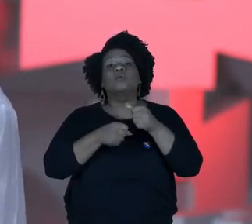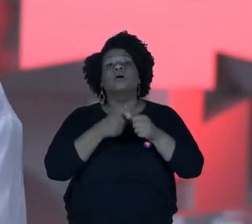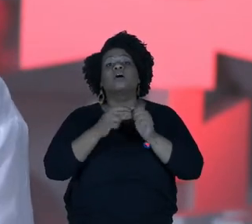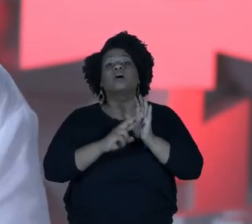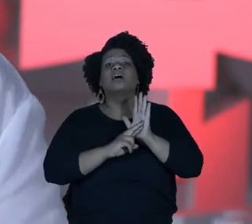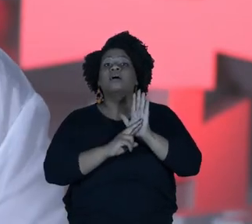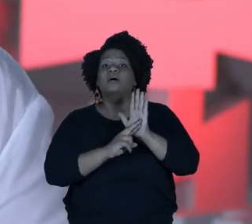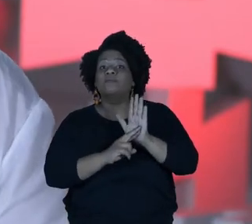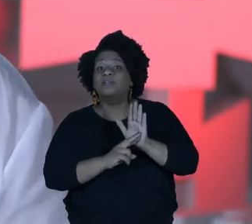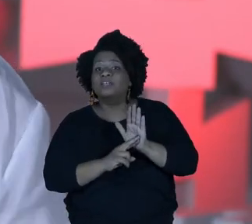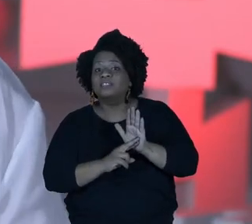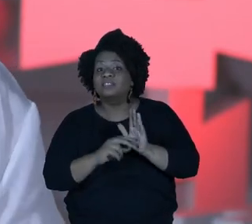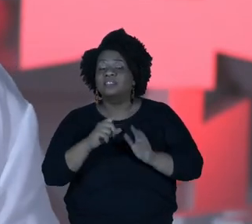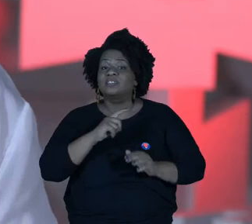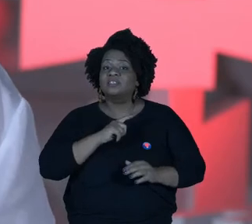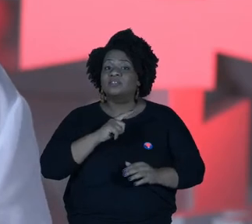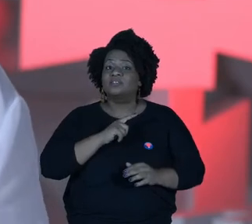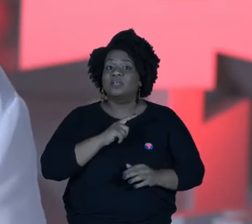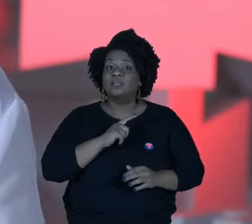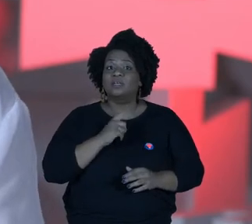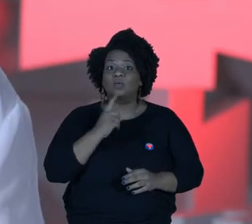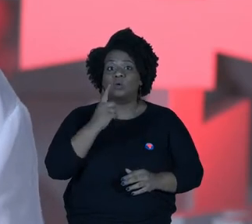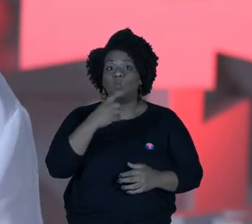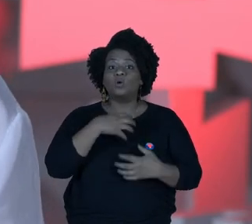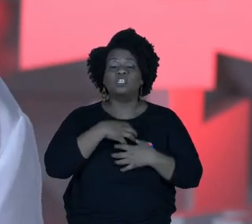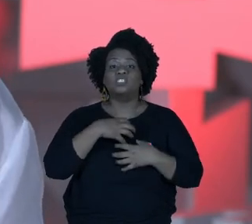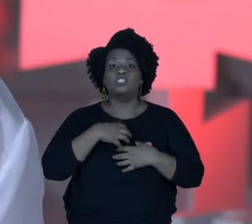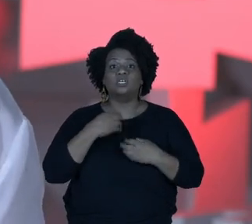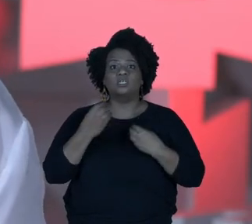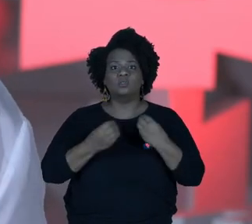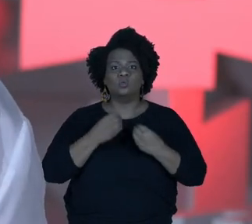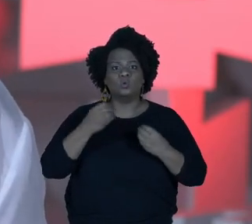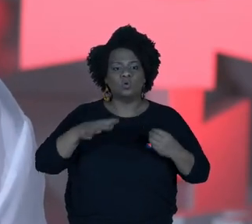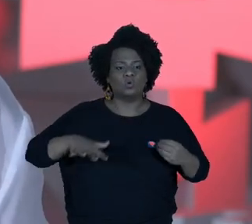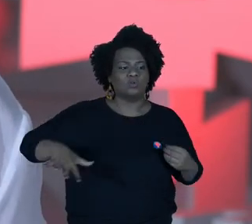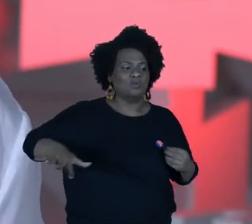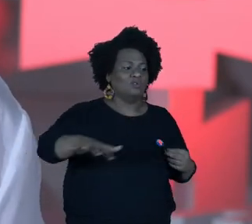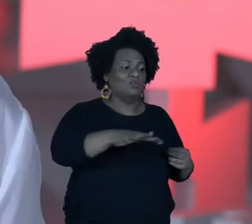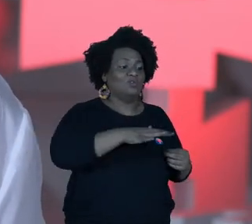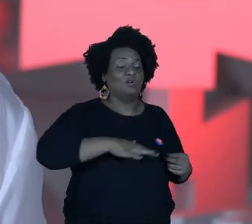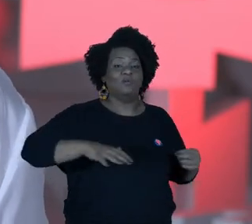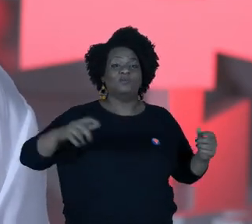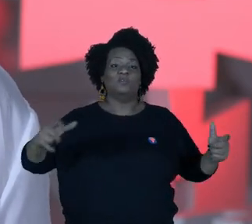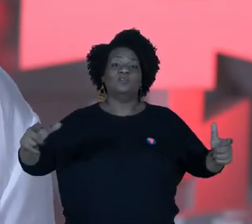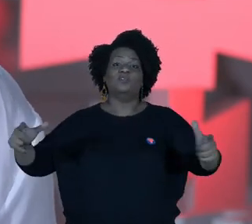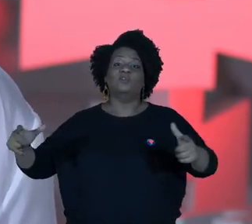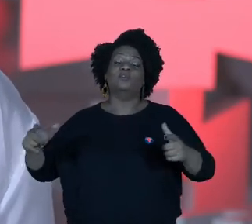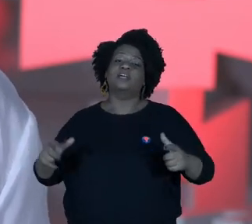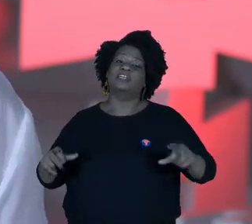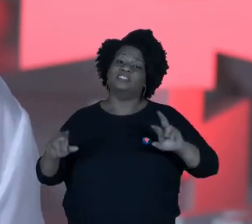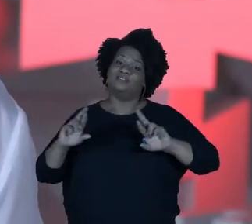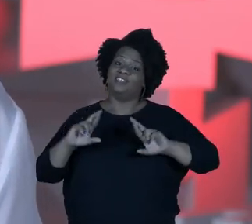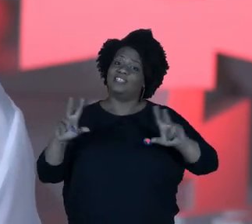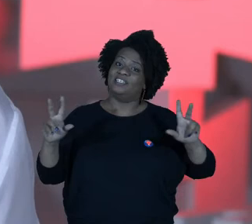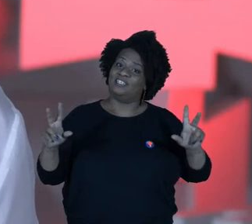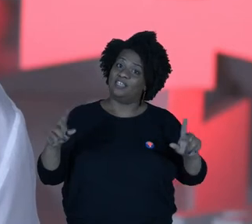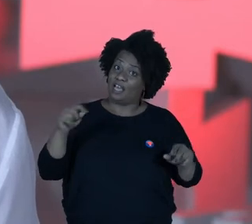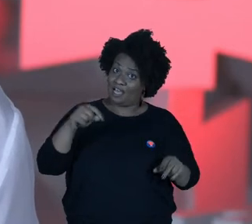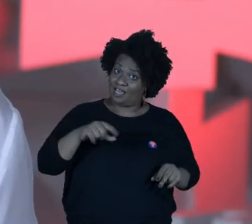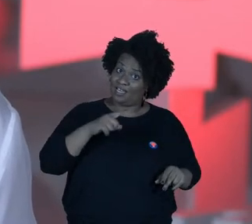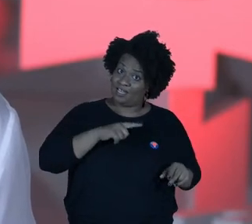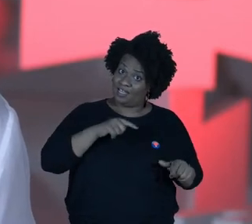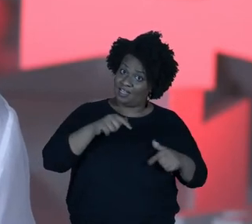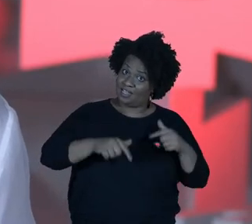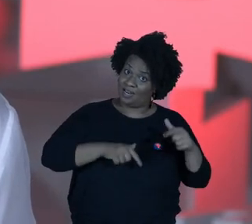realista, criando uma forma espacial, uma espacialidade diferente. Aqui a gente tem o trabalho de